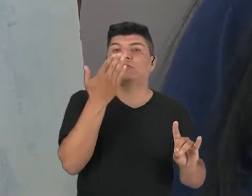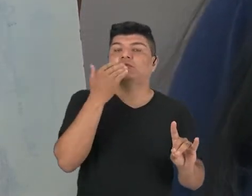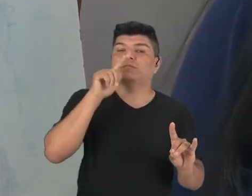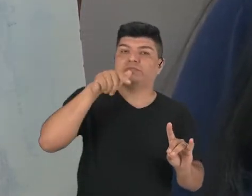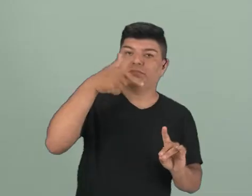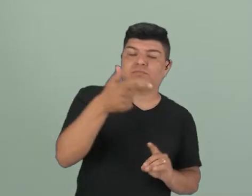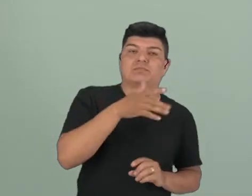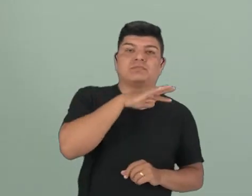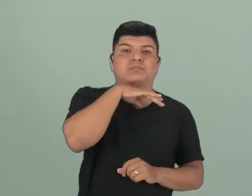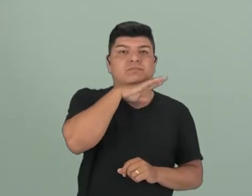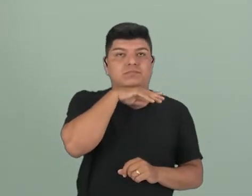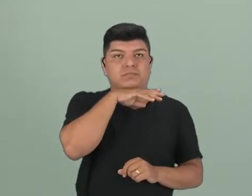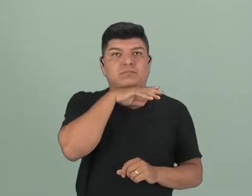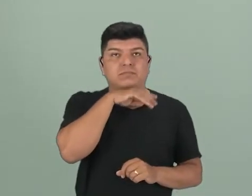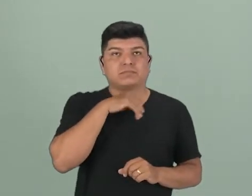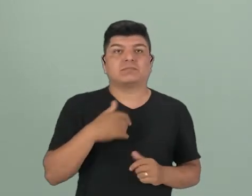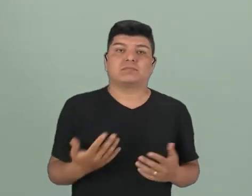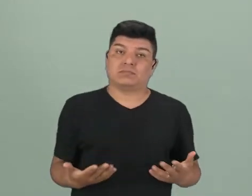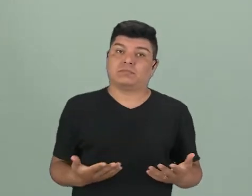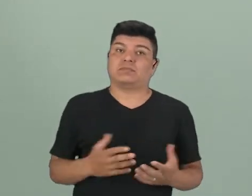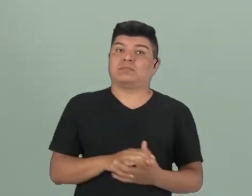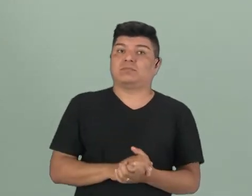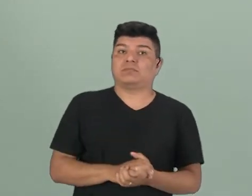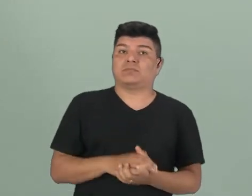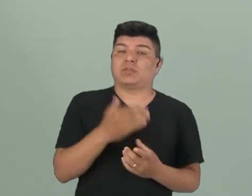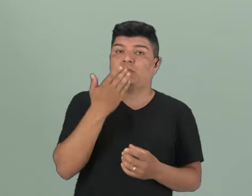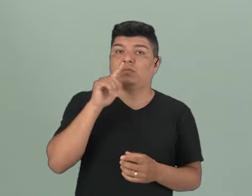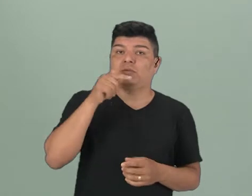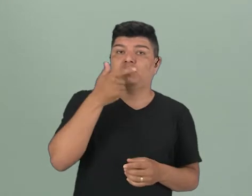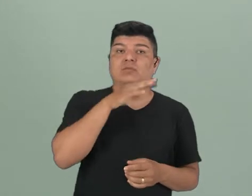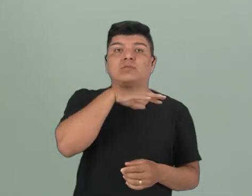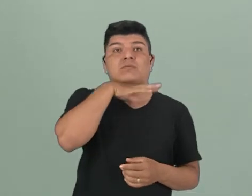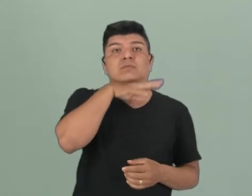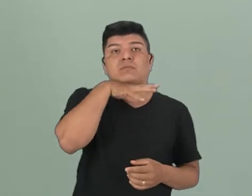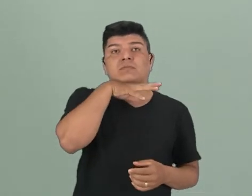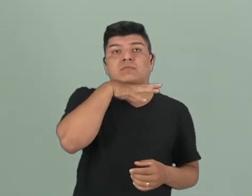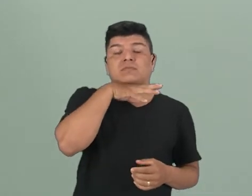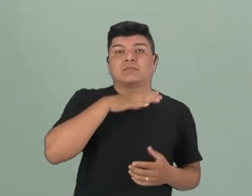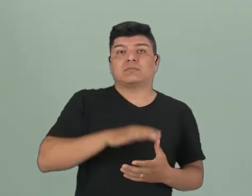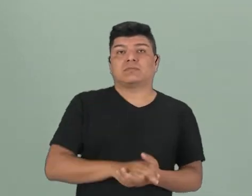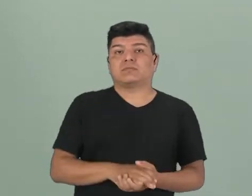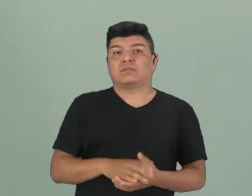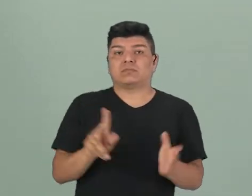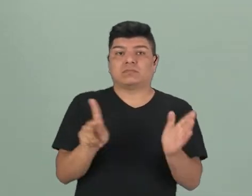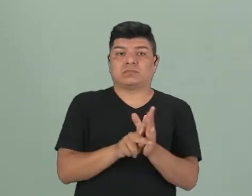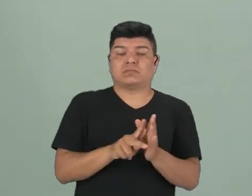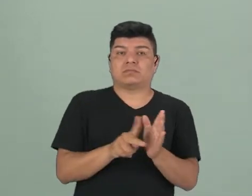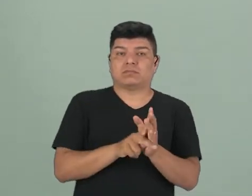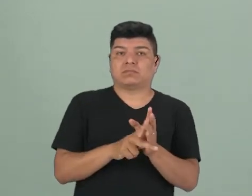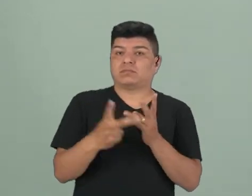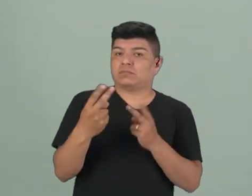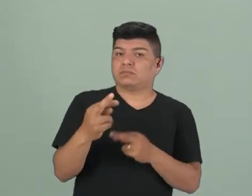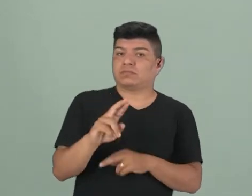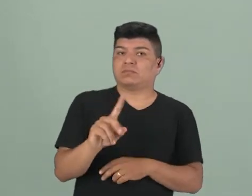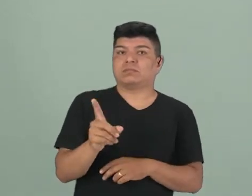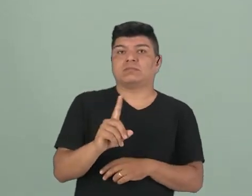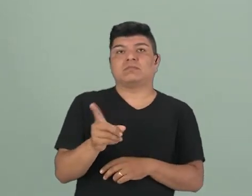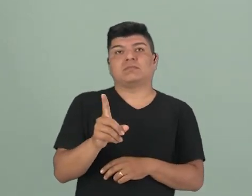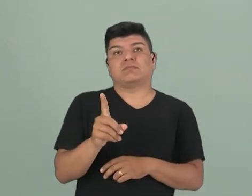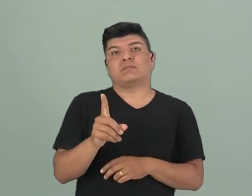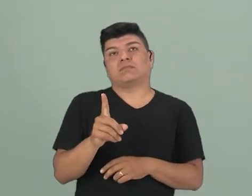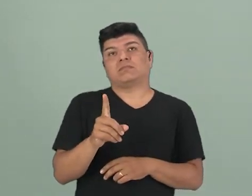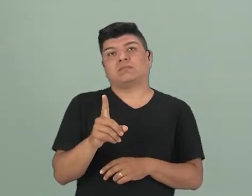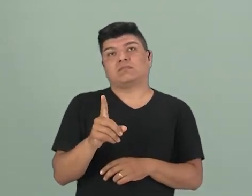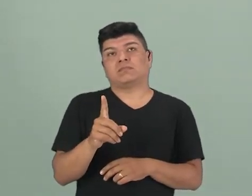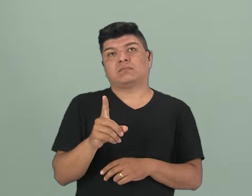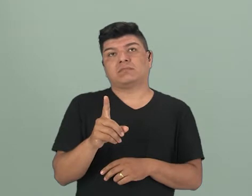outros animais, tá? Eles se alimentam de outros animais, não da sua própria espécie, ou pode também, mas entra